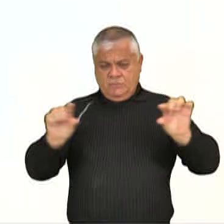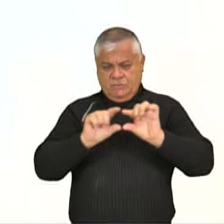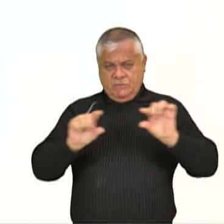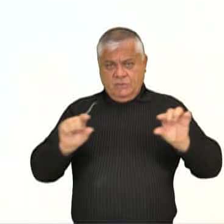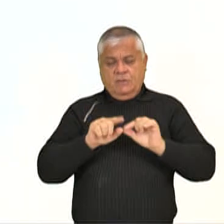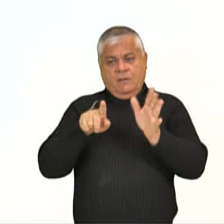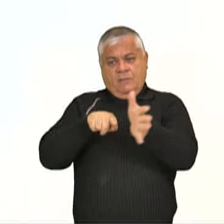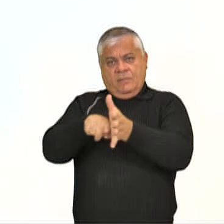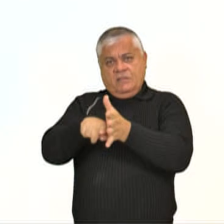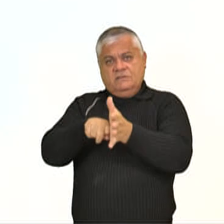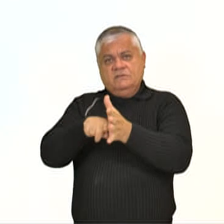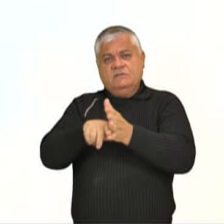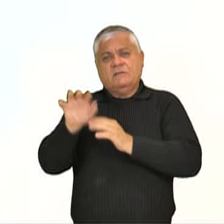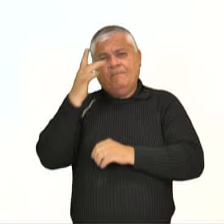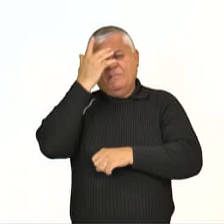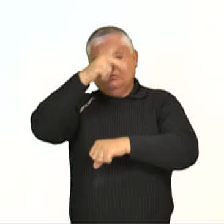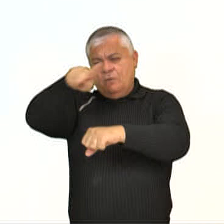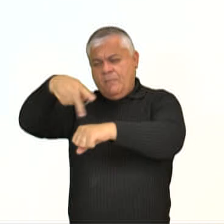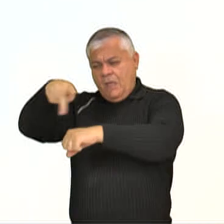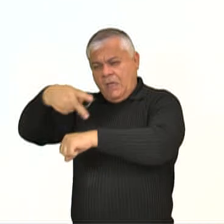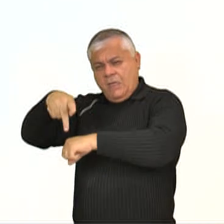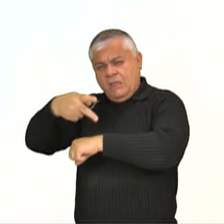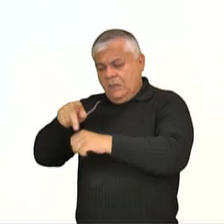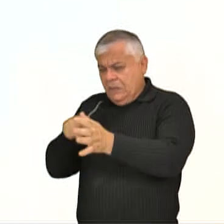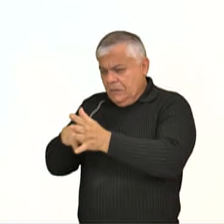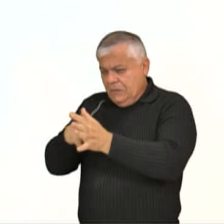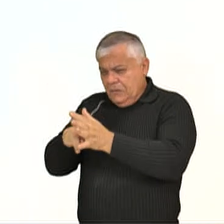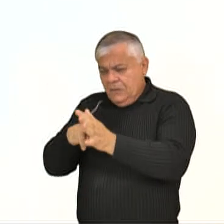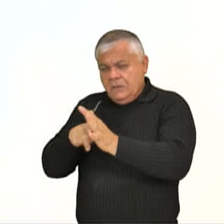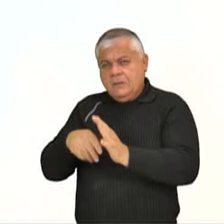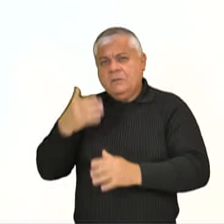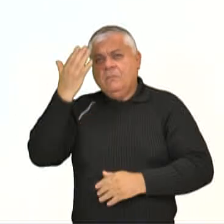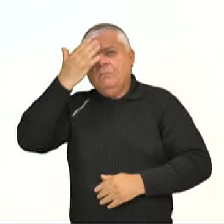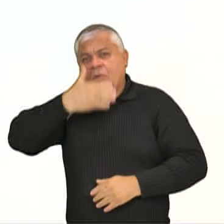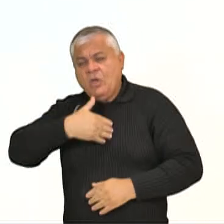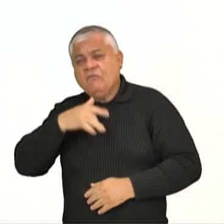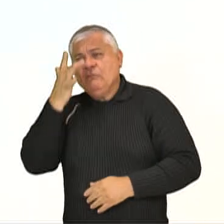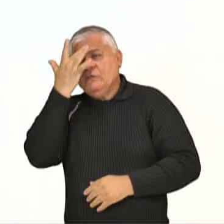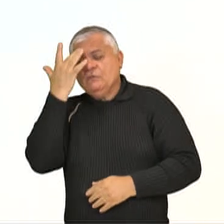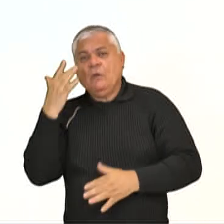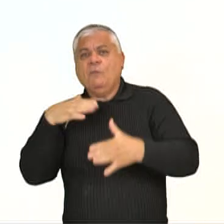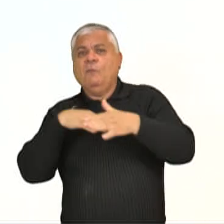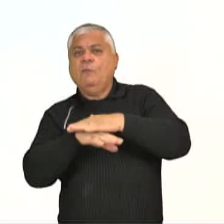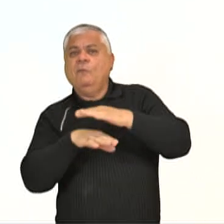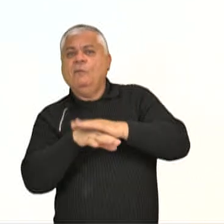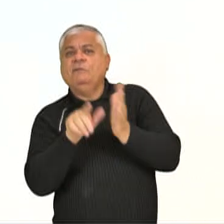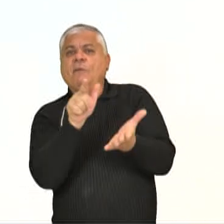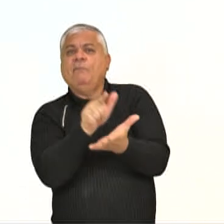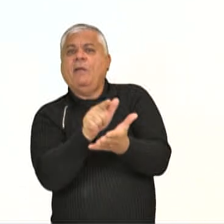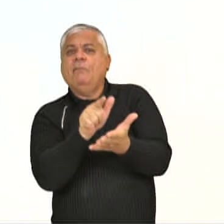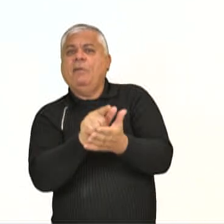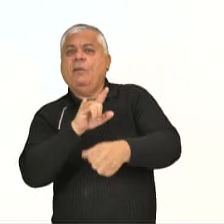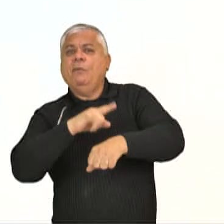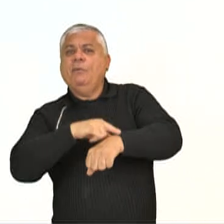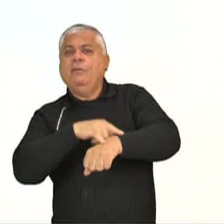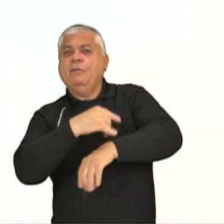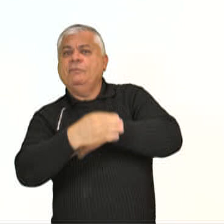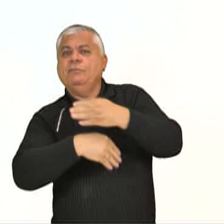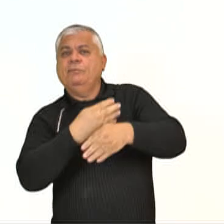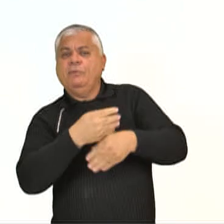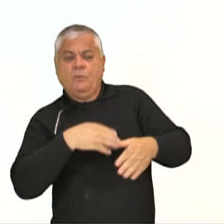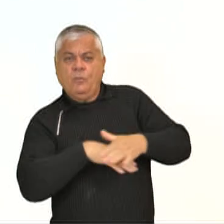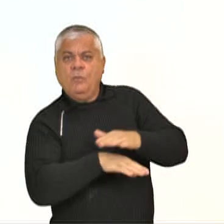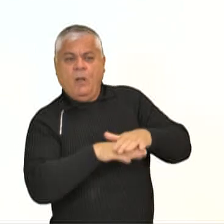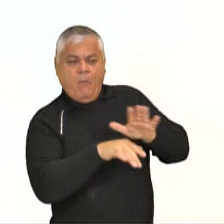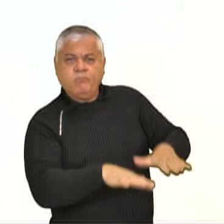pesquisa feita com pessoas de diversos países mostra que o desejo de acumular rolos do item de higiene está associado ao medo da